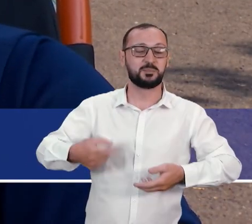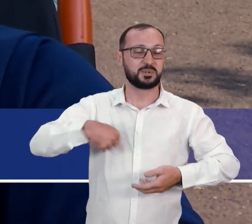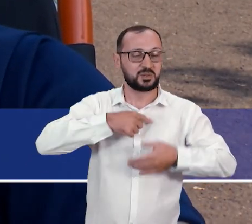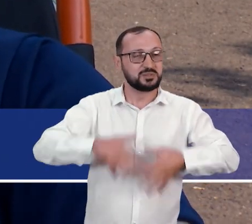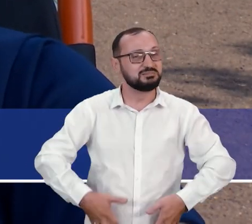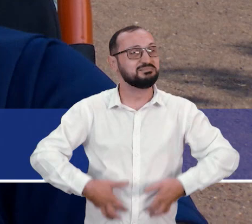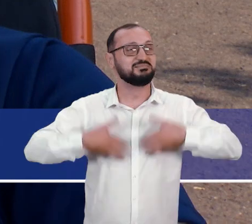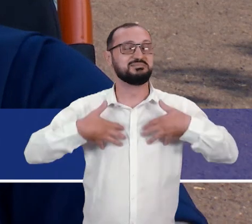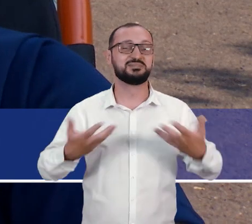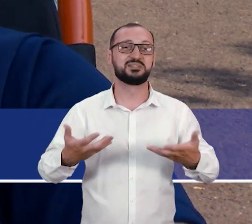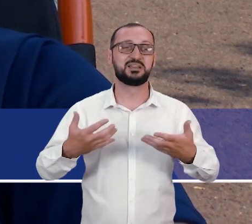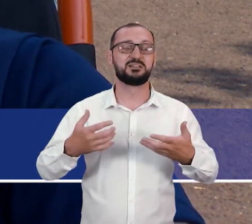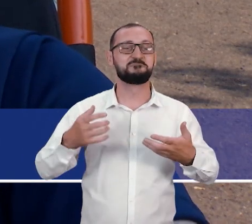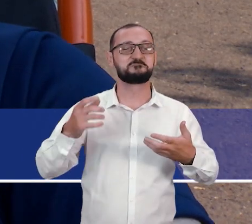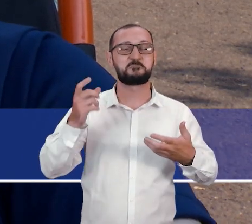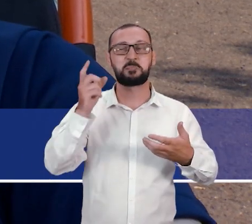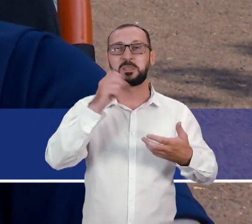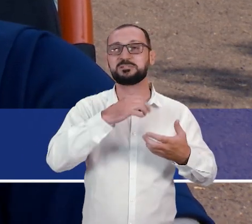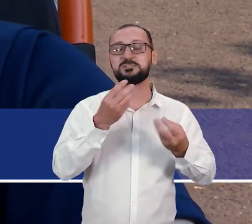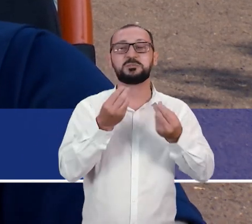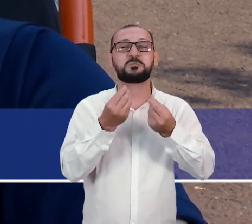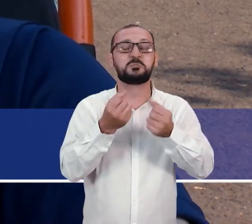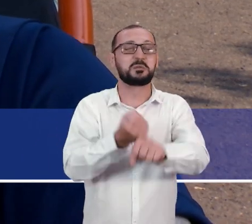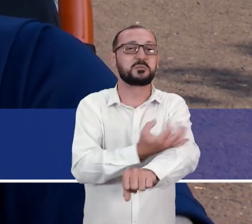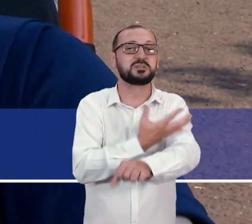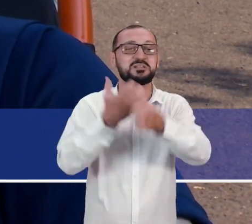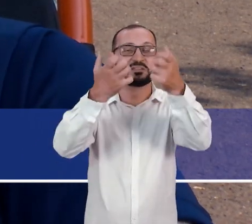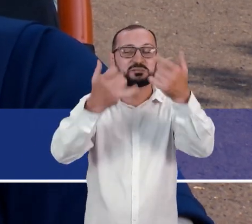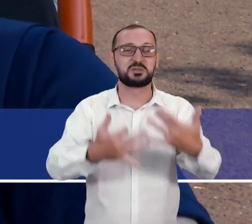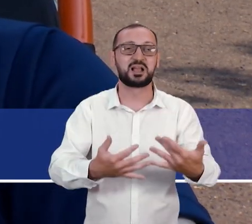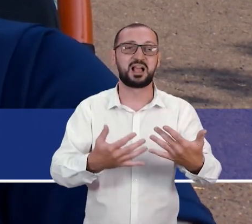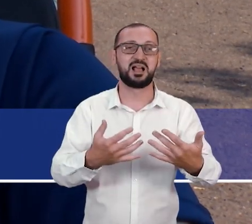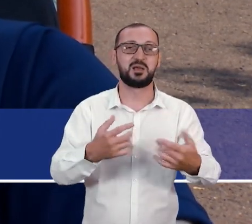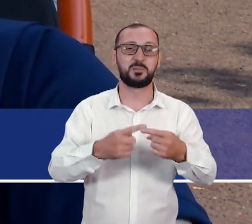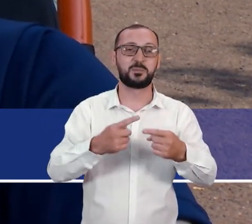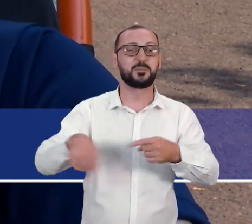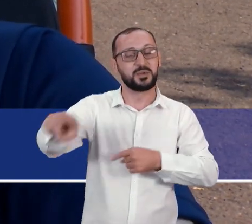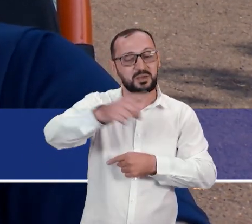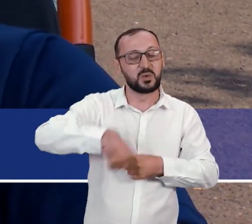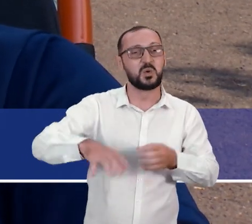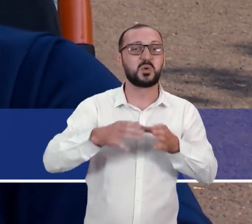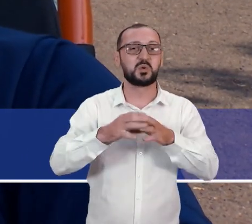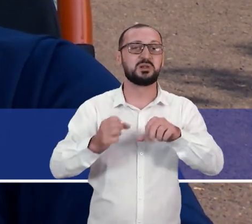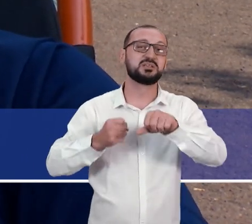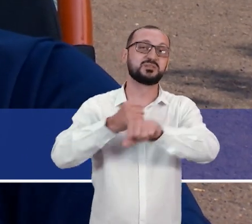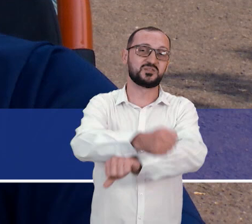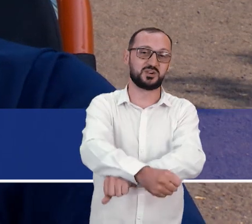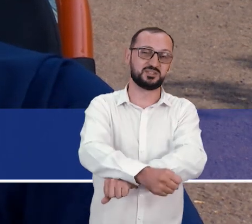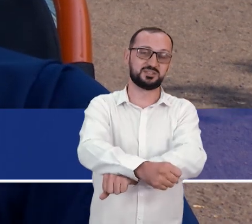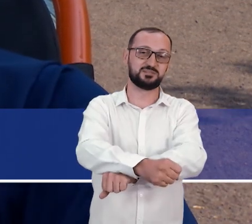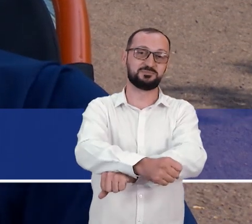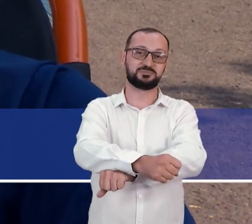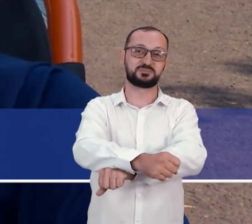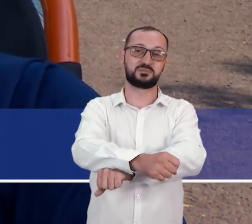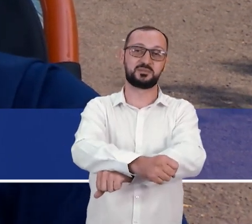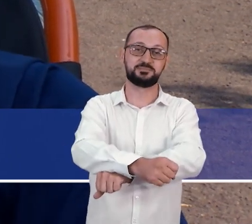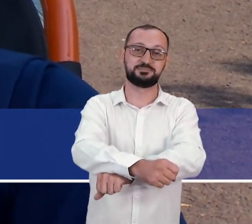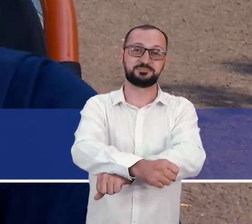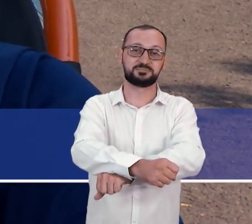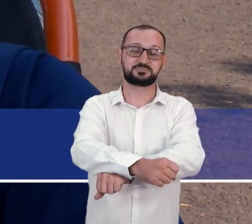para nós. Até é difícil explicar a emoção que sentimos, né, pelo todo o esforço e empenho